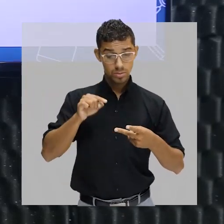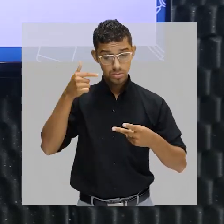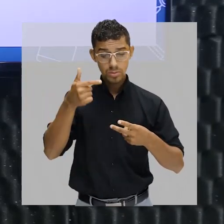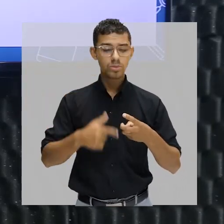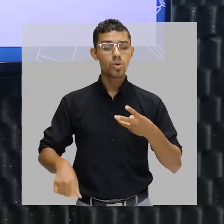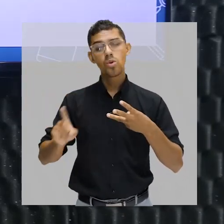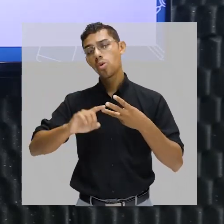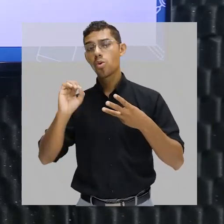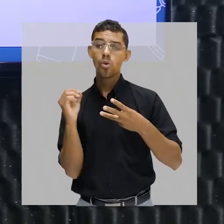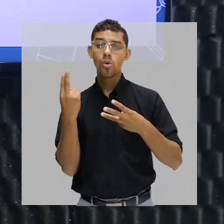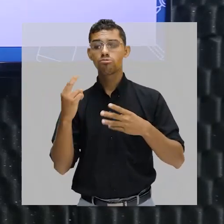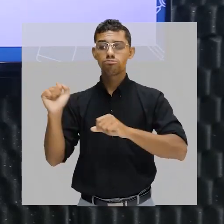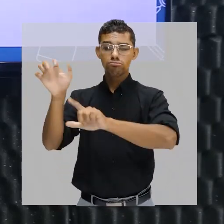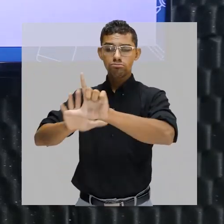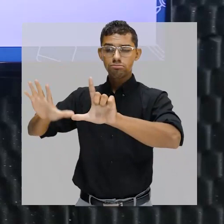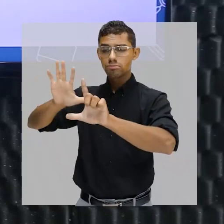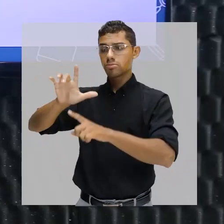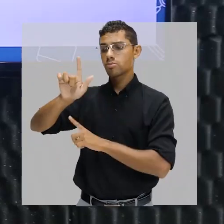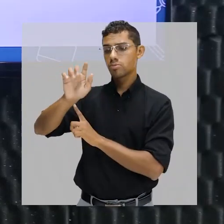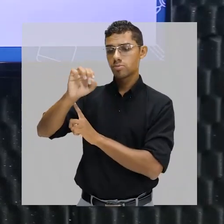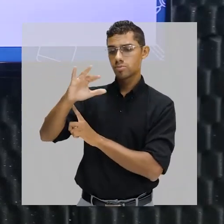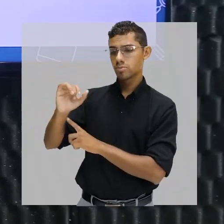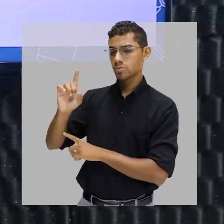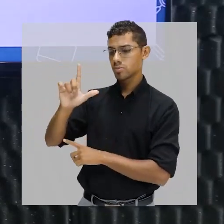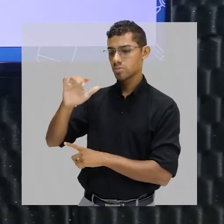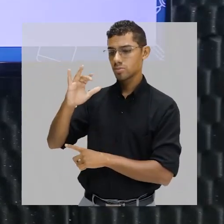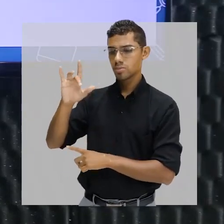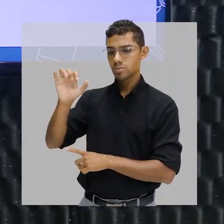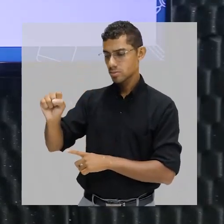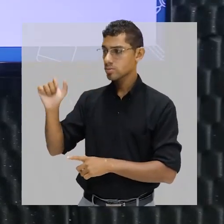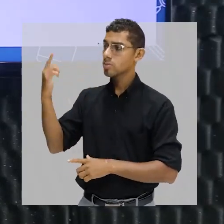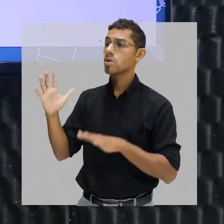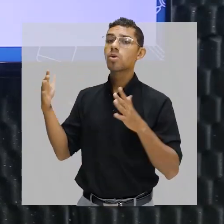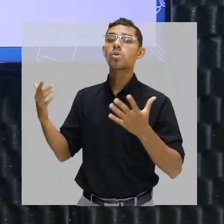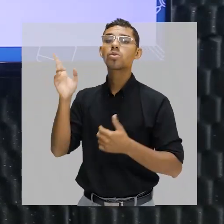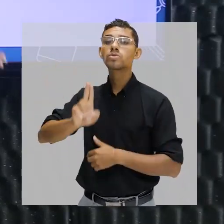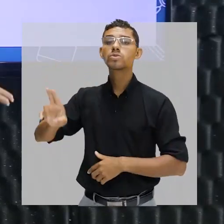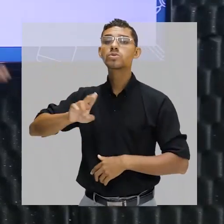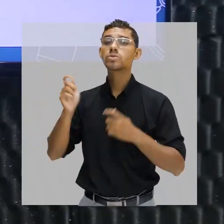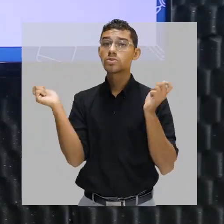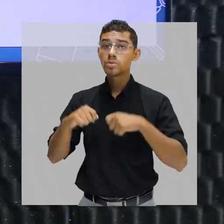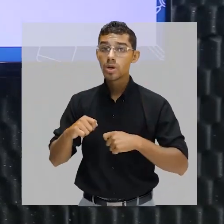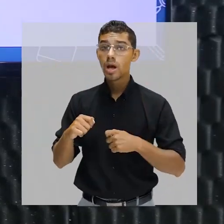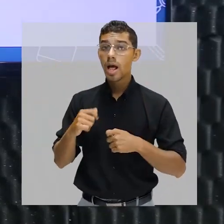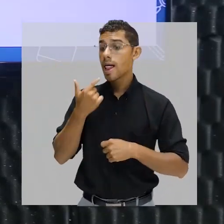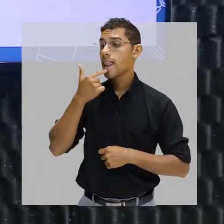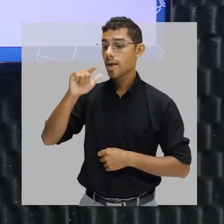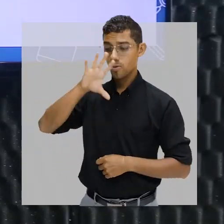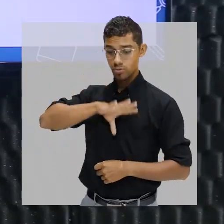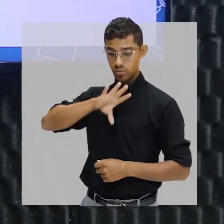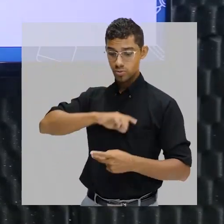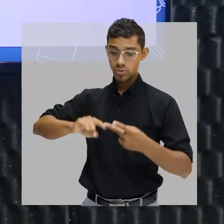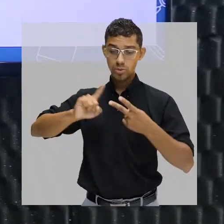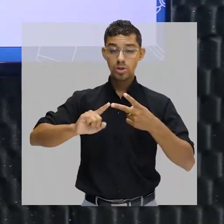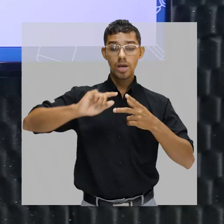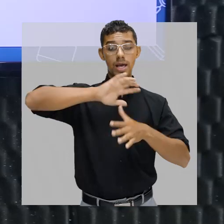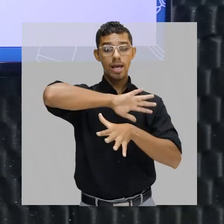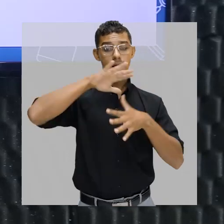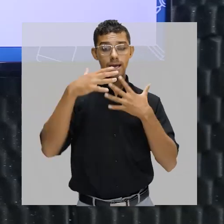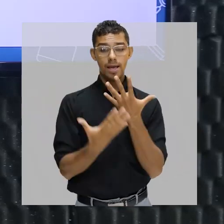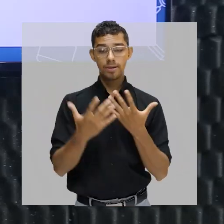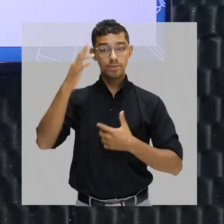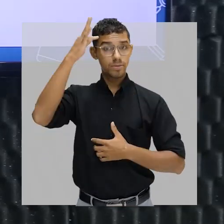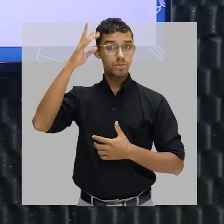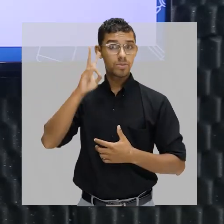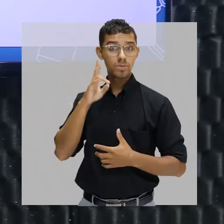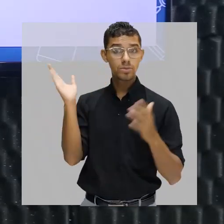Gonçalves Dias. Qual o código que eu uso? A língua portuguesa e a língua brasileira de sinais pelo